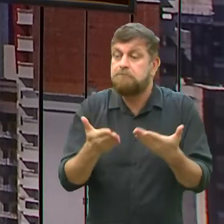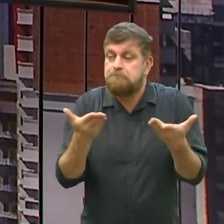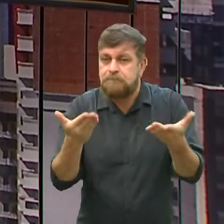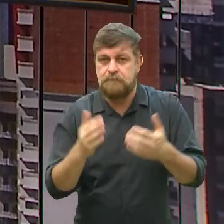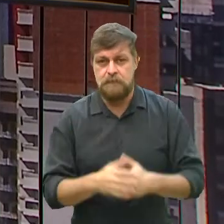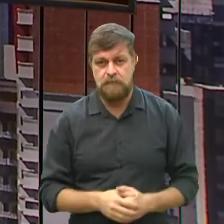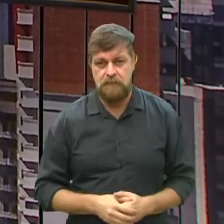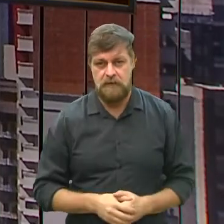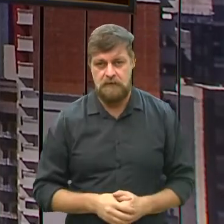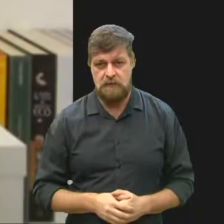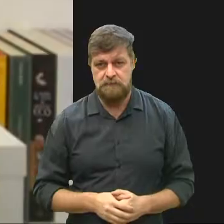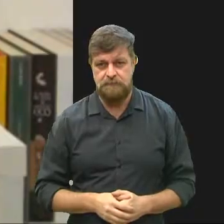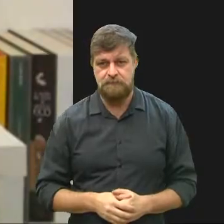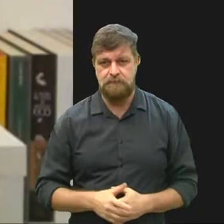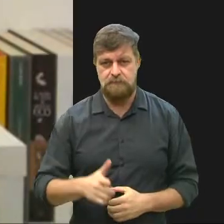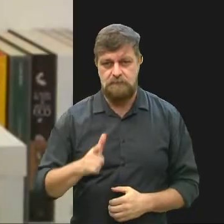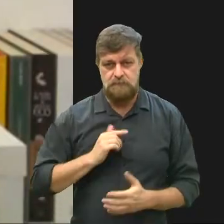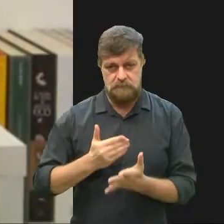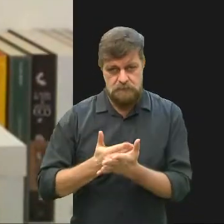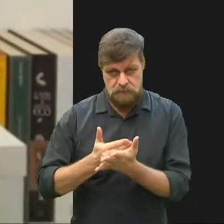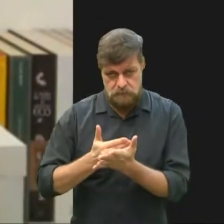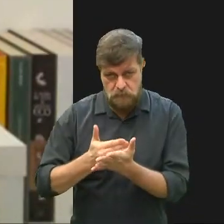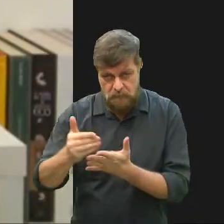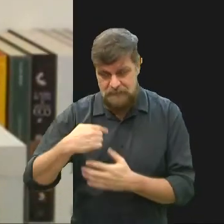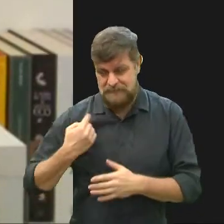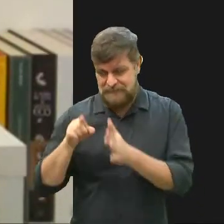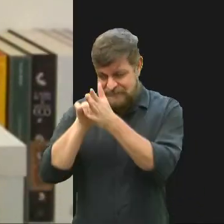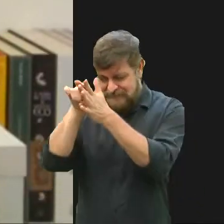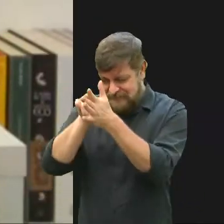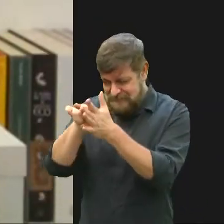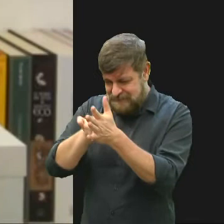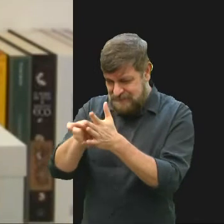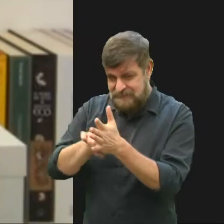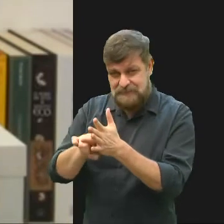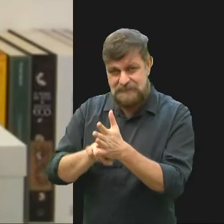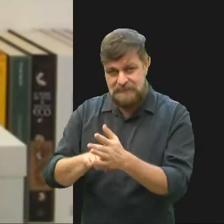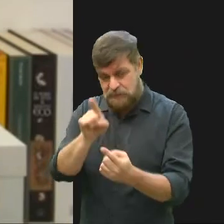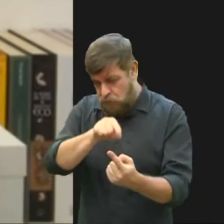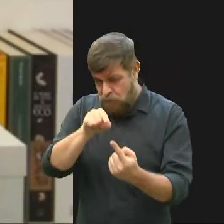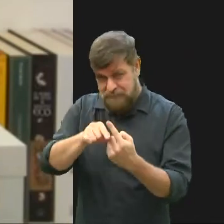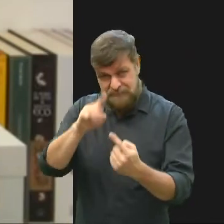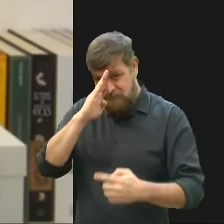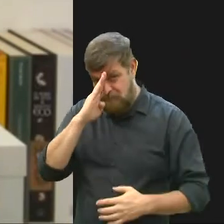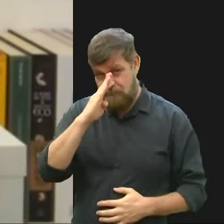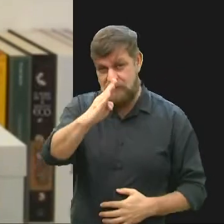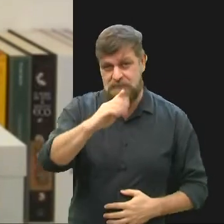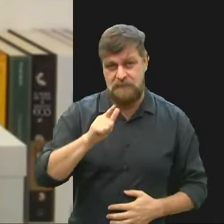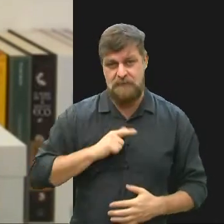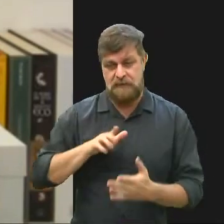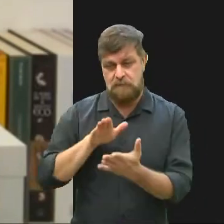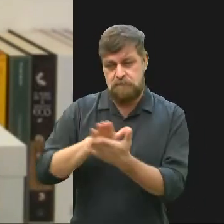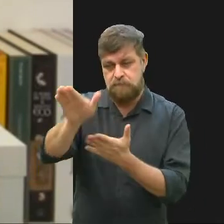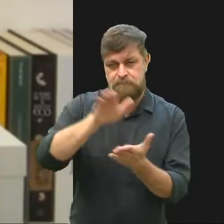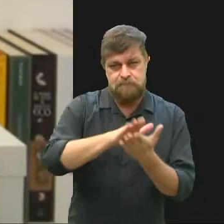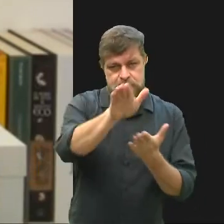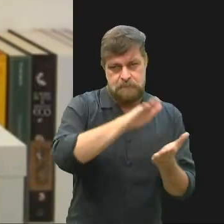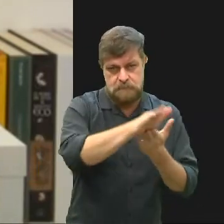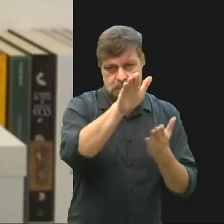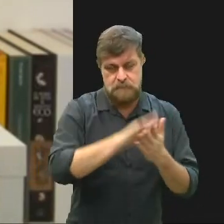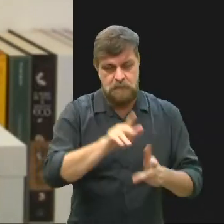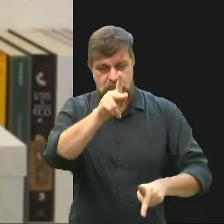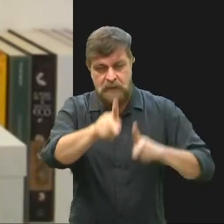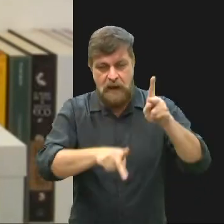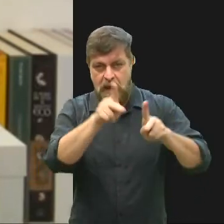Então, desde o início da nossa pesquisa, o nosso maior objetivo era disponibilizar para o maior número